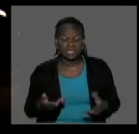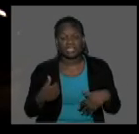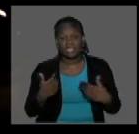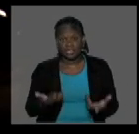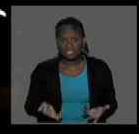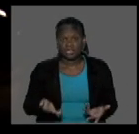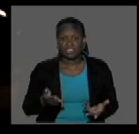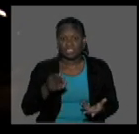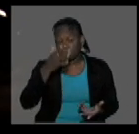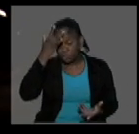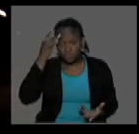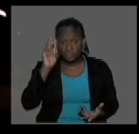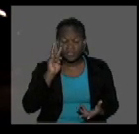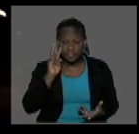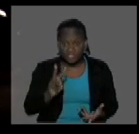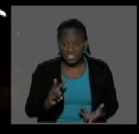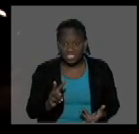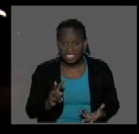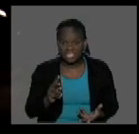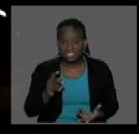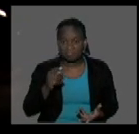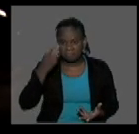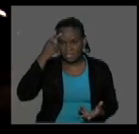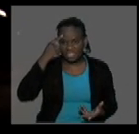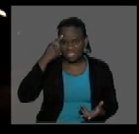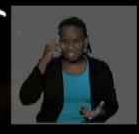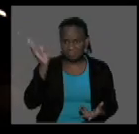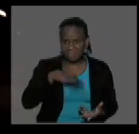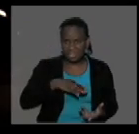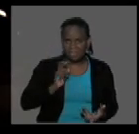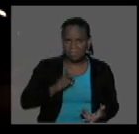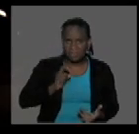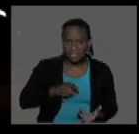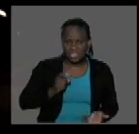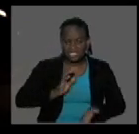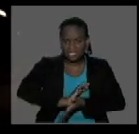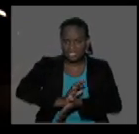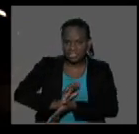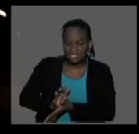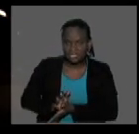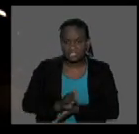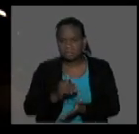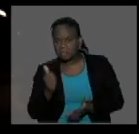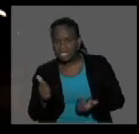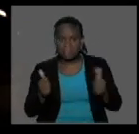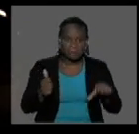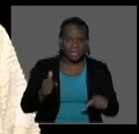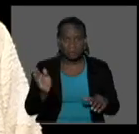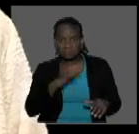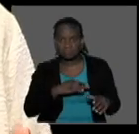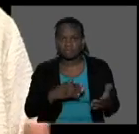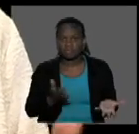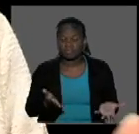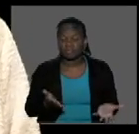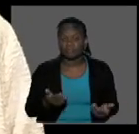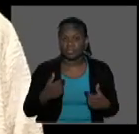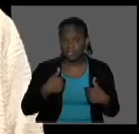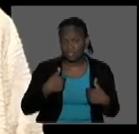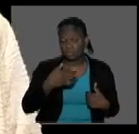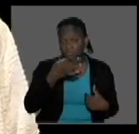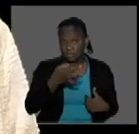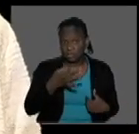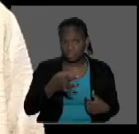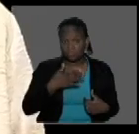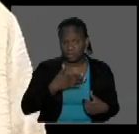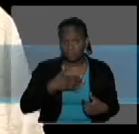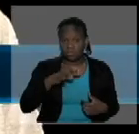e assumindo essa visão perniciosa do dualismo, do maniqueísmo, do bem e do mal. Então, na minha